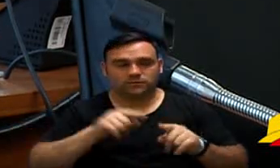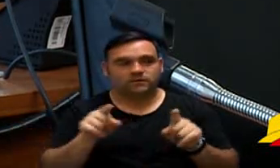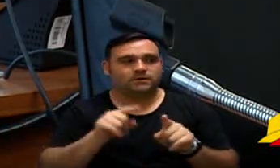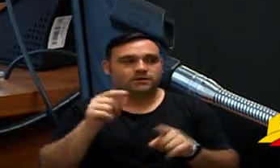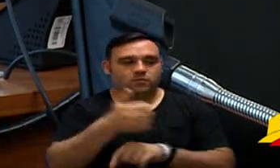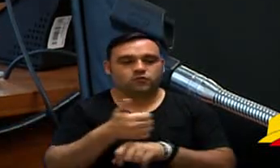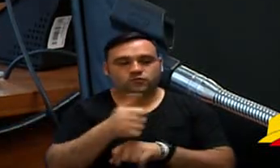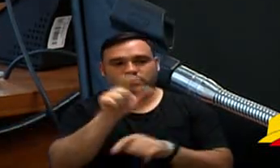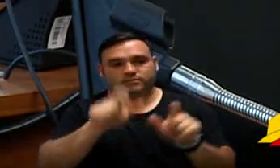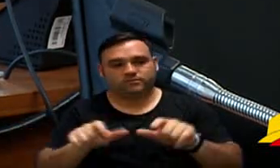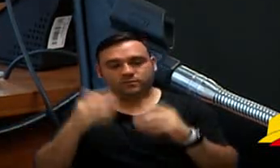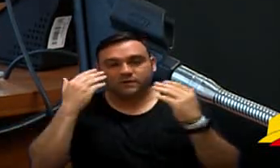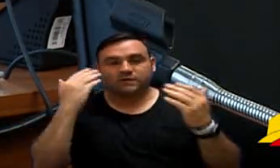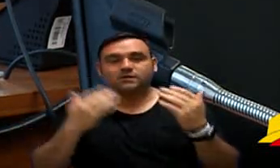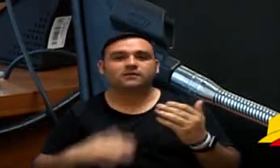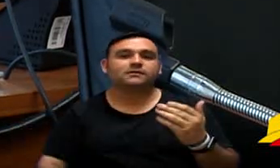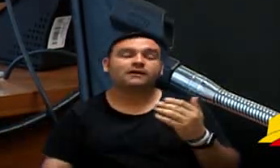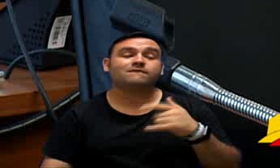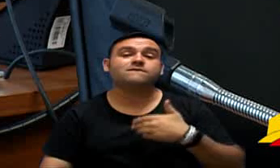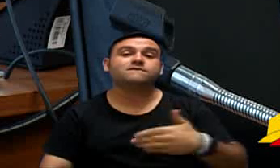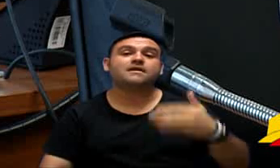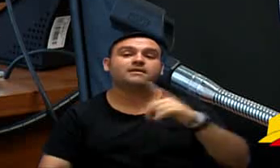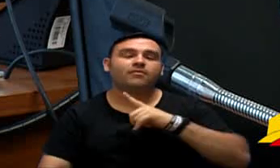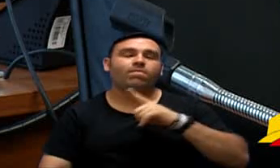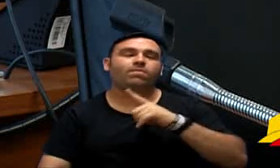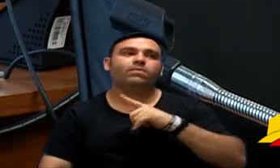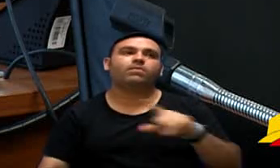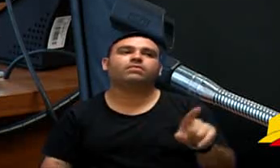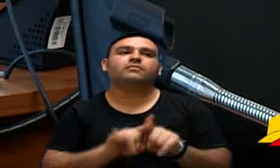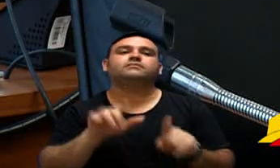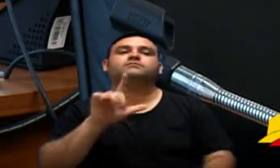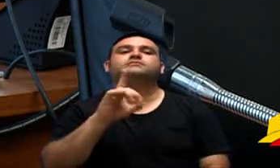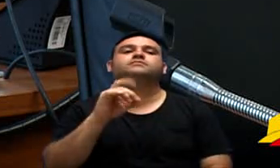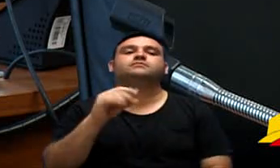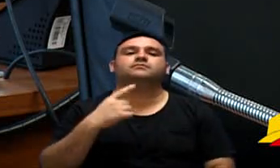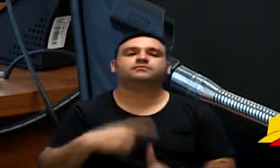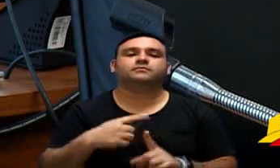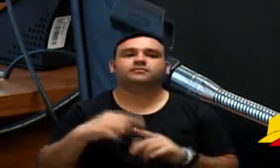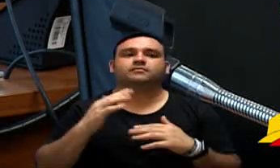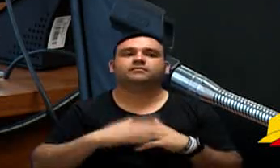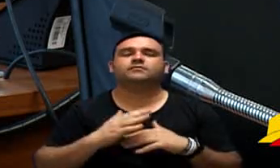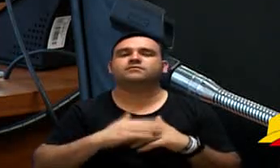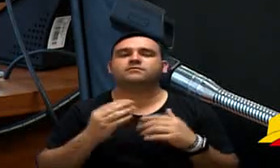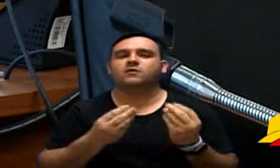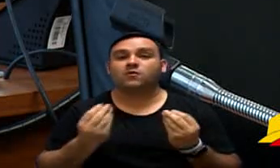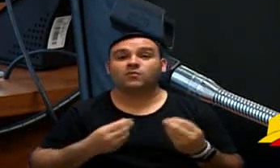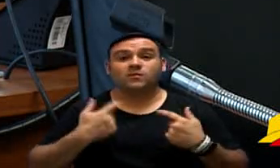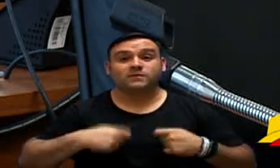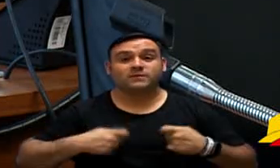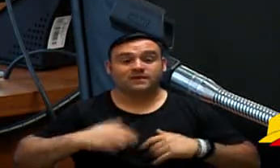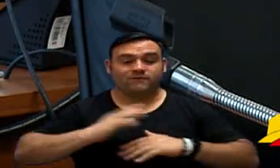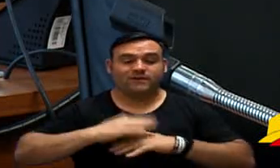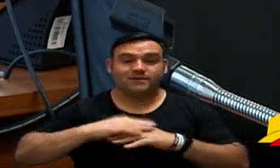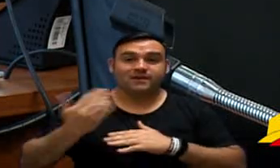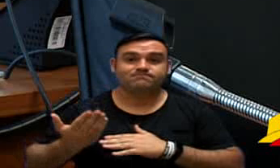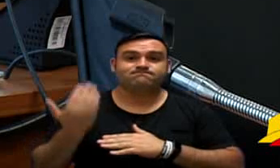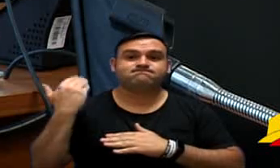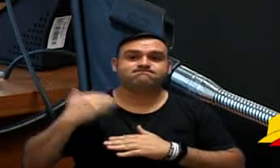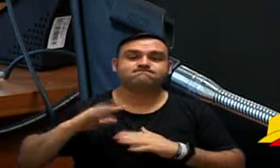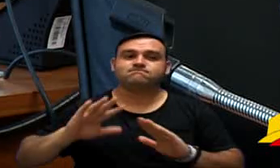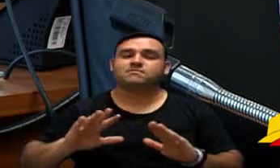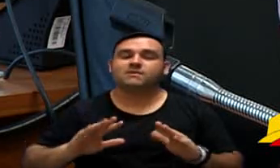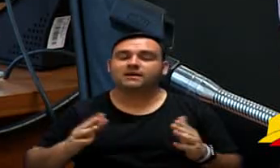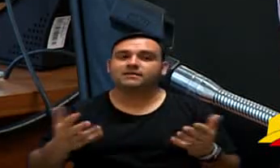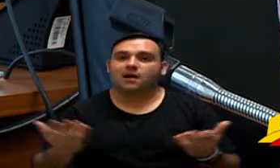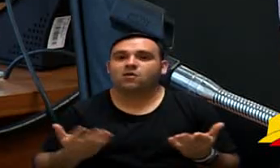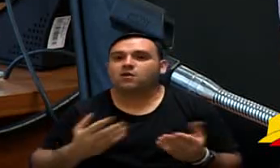desses profissionais. Então, qual que é a previsão dentro da LDO para que seja executado? Na verdade, deveria ser executado antes, né? Mas,